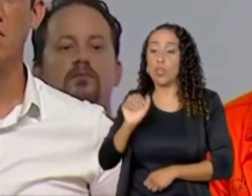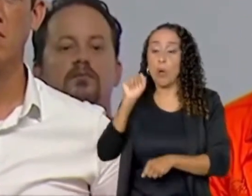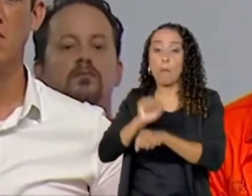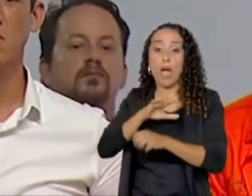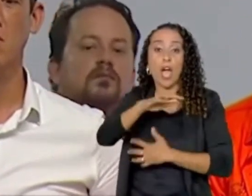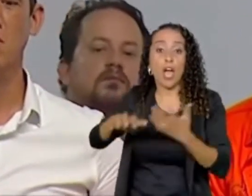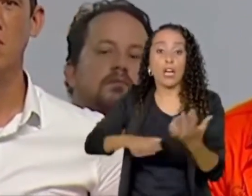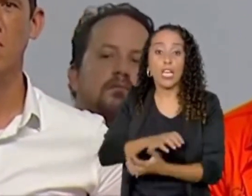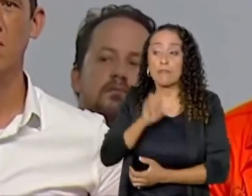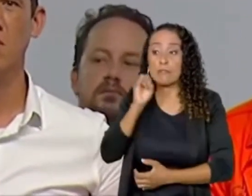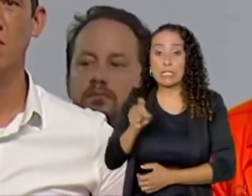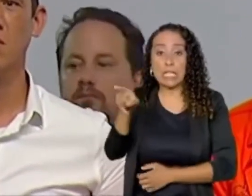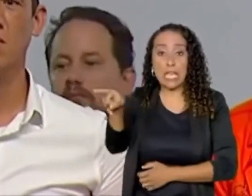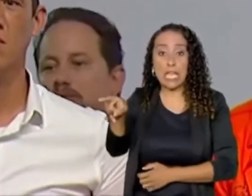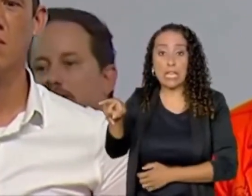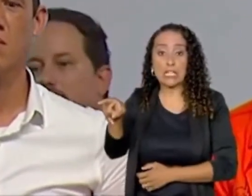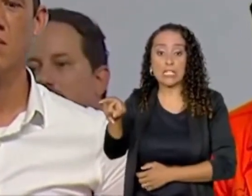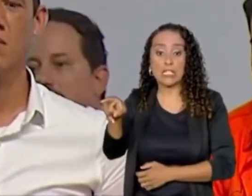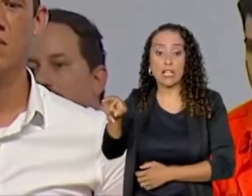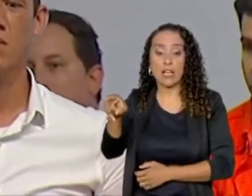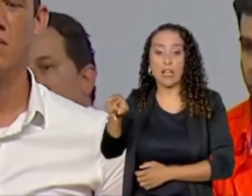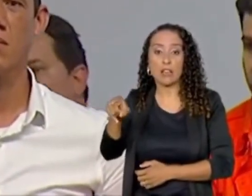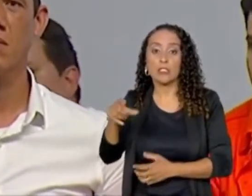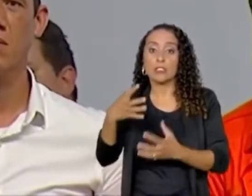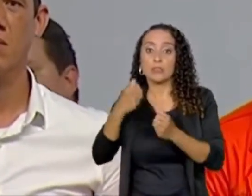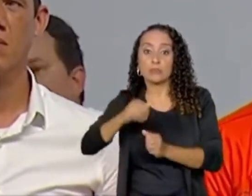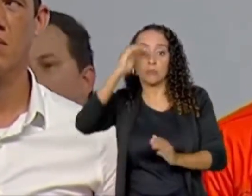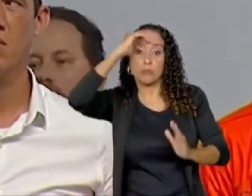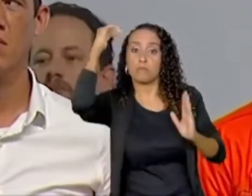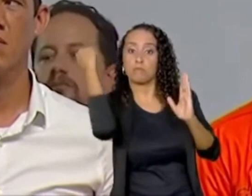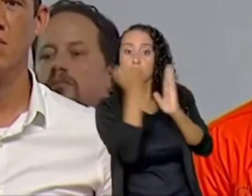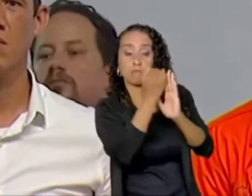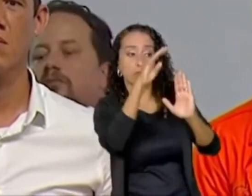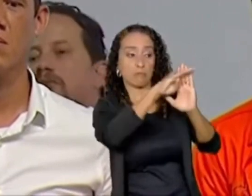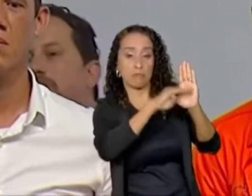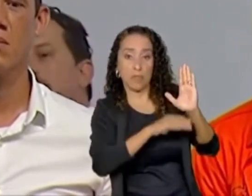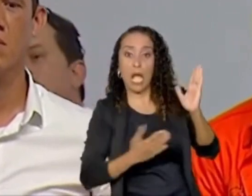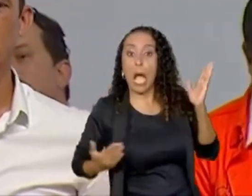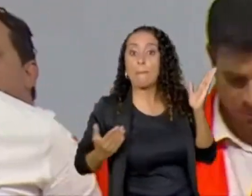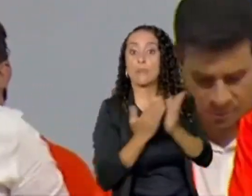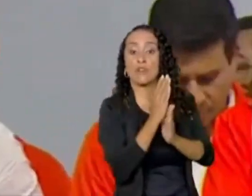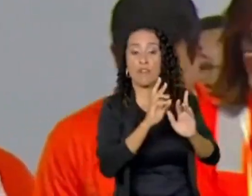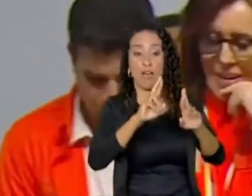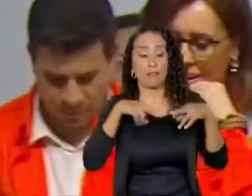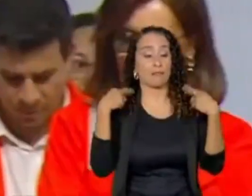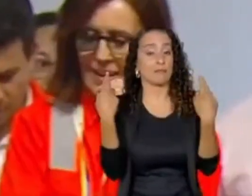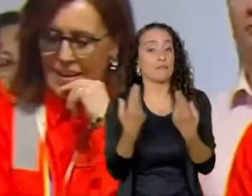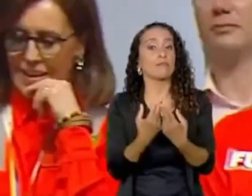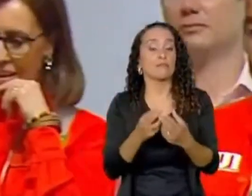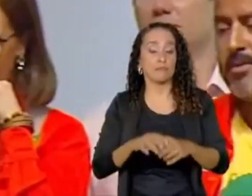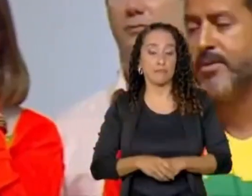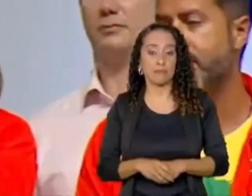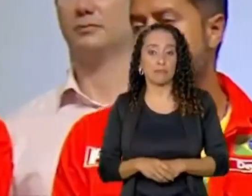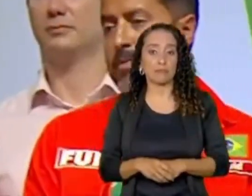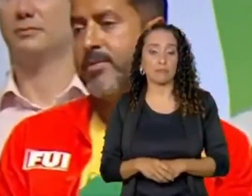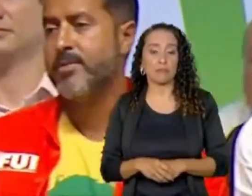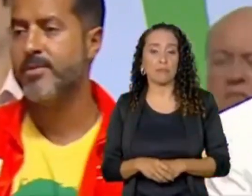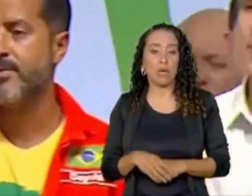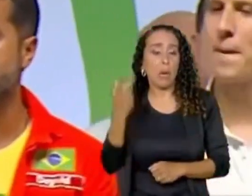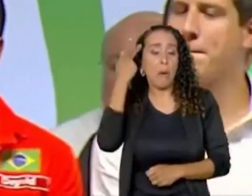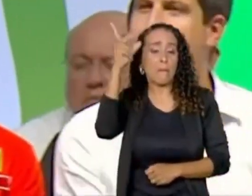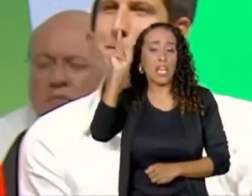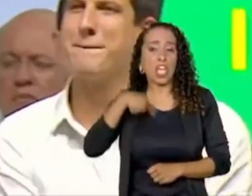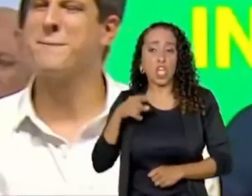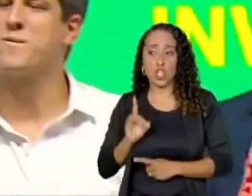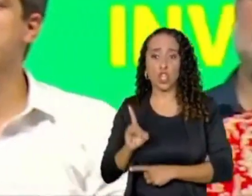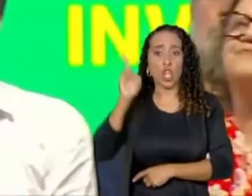greve se eles atenderem a pauta de reivindicação que foi aprovada em assembleia. Se não, para que eu sou dirigente